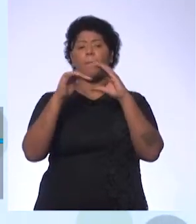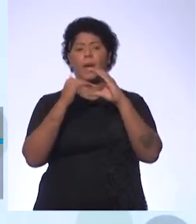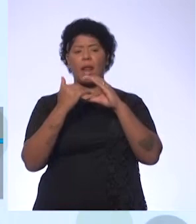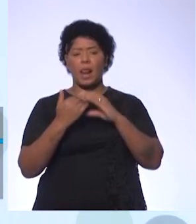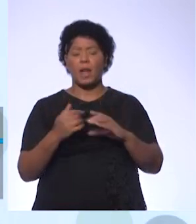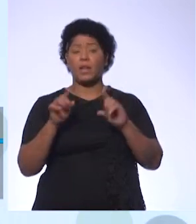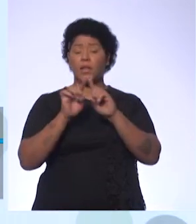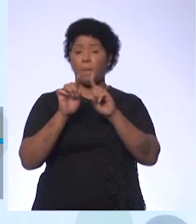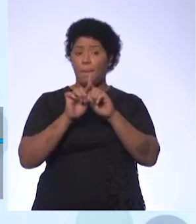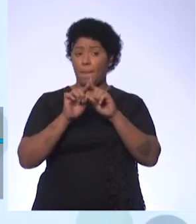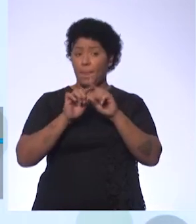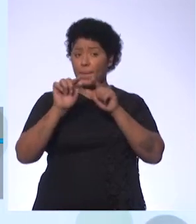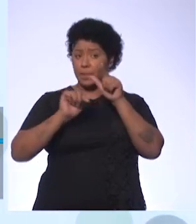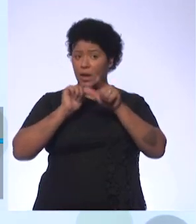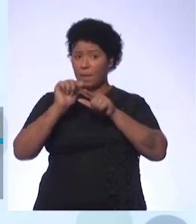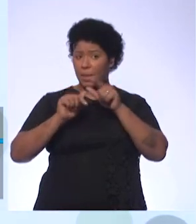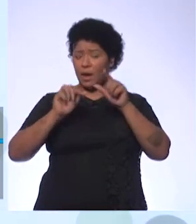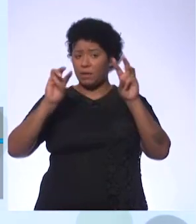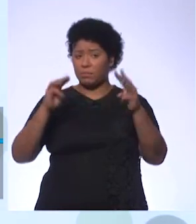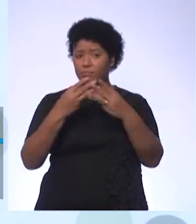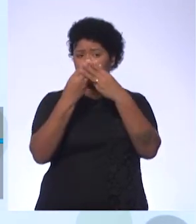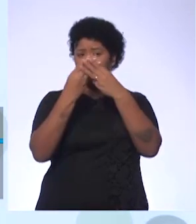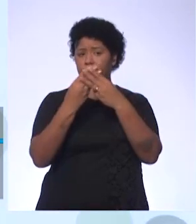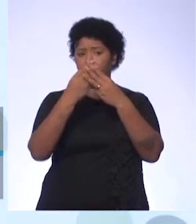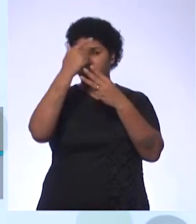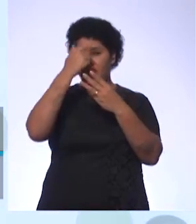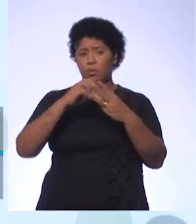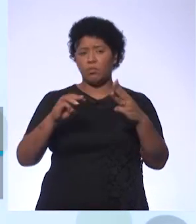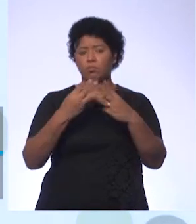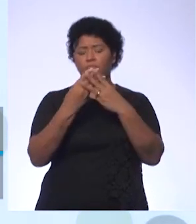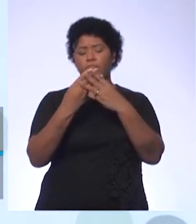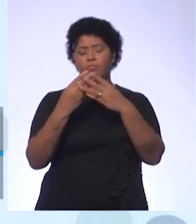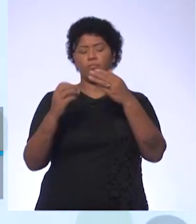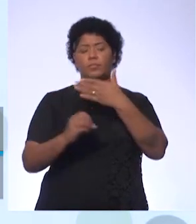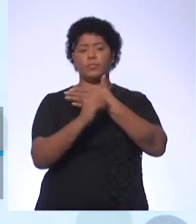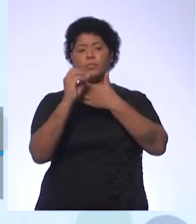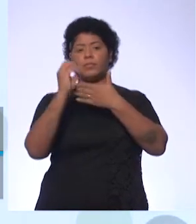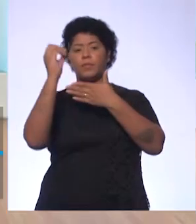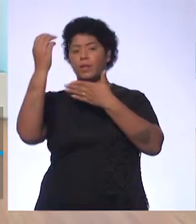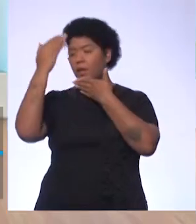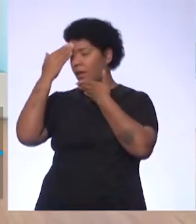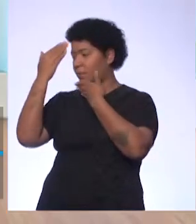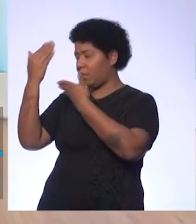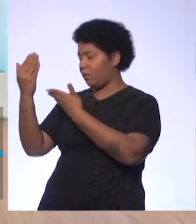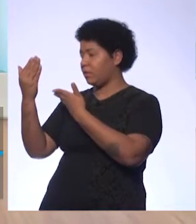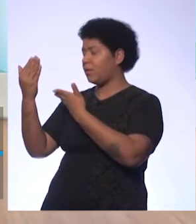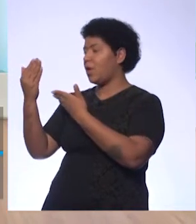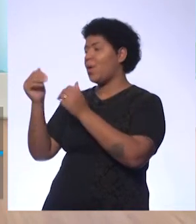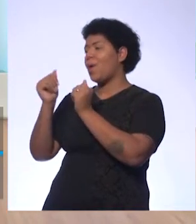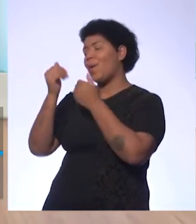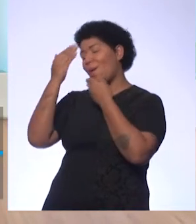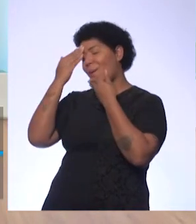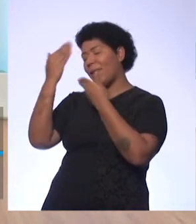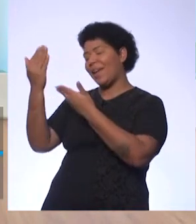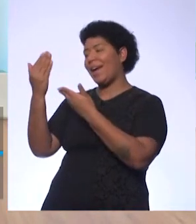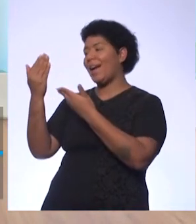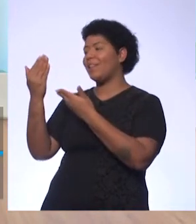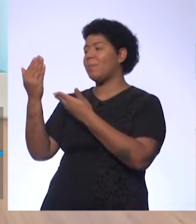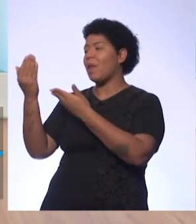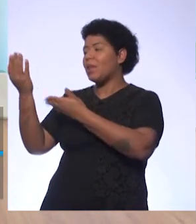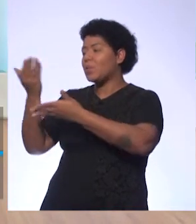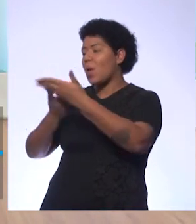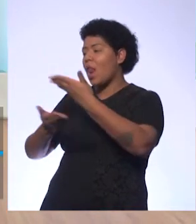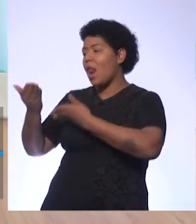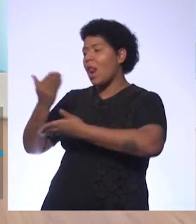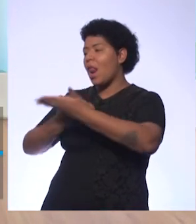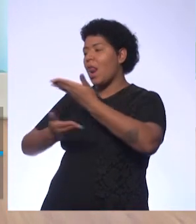no CMSP. E eu quero agradecer a professora Jennifer, né, que está aqui conosco. Muito obrigada pelas suas ponderações, pelo